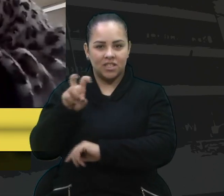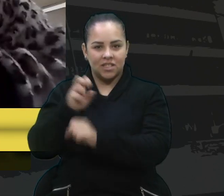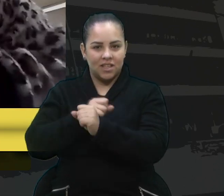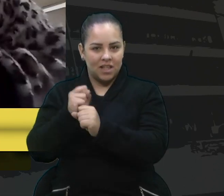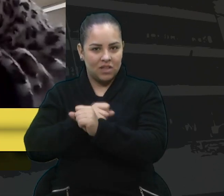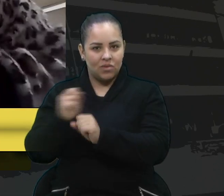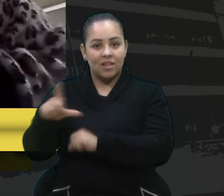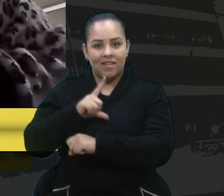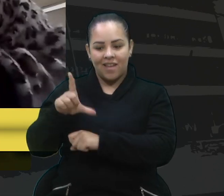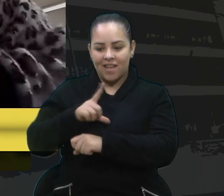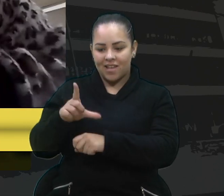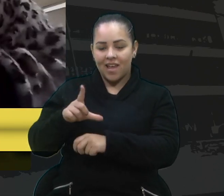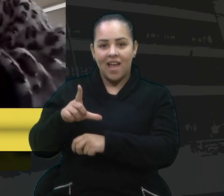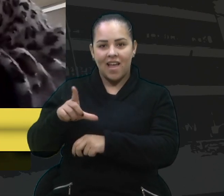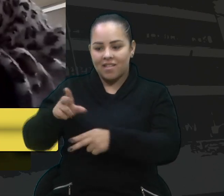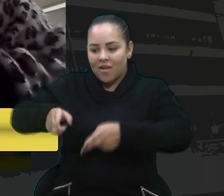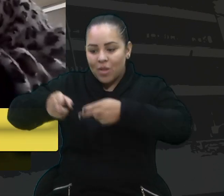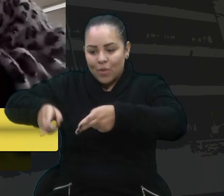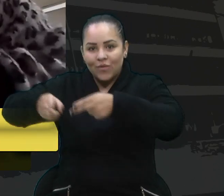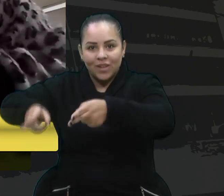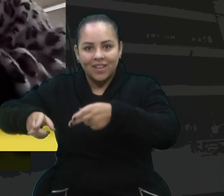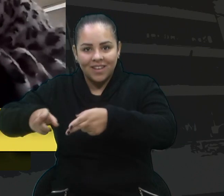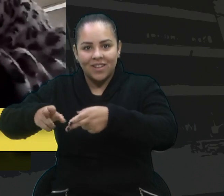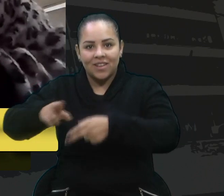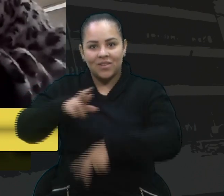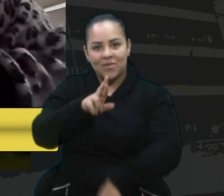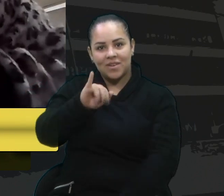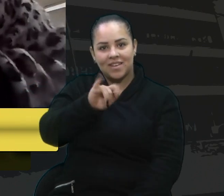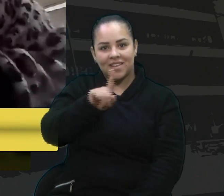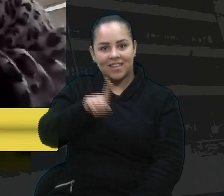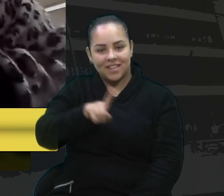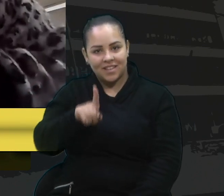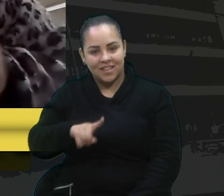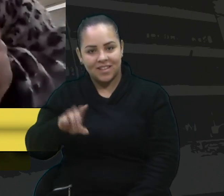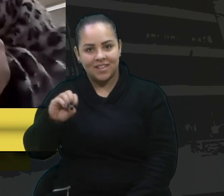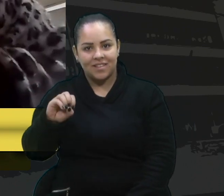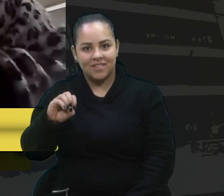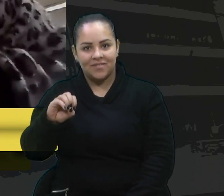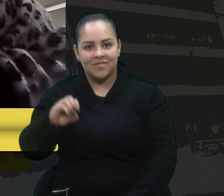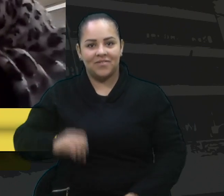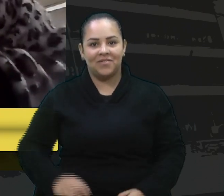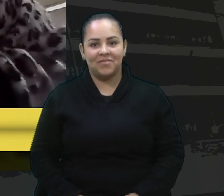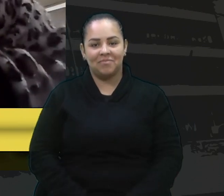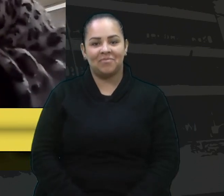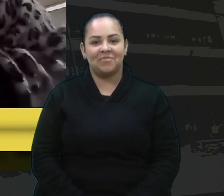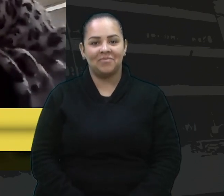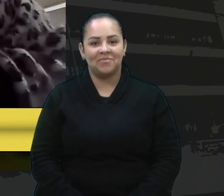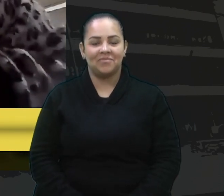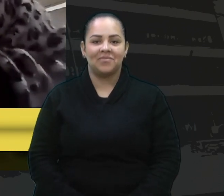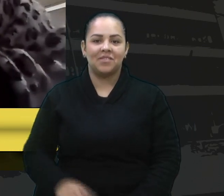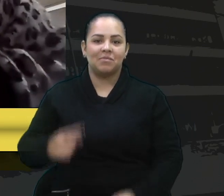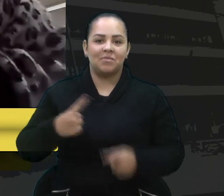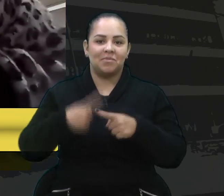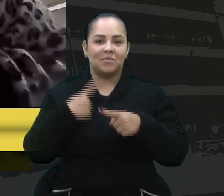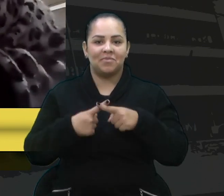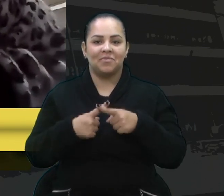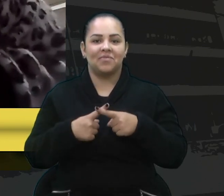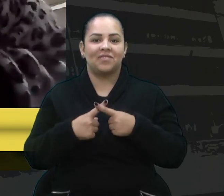estação férrea aqui no Desvio Risso, que ela está se deteriorando, ela está ali caindo,